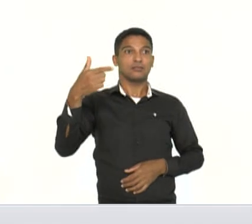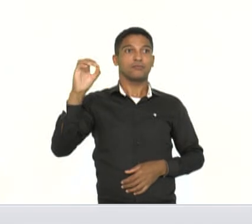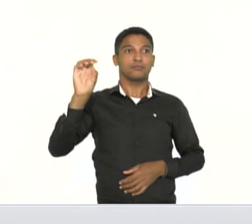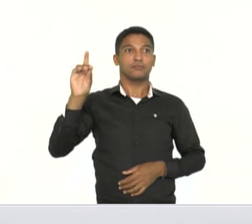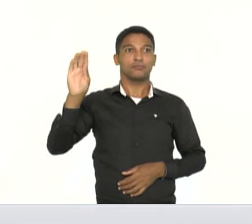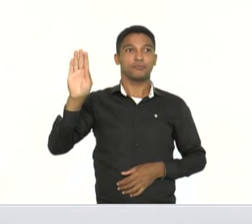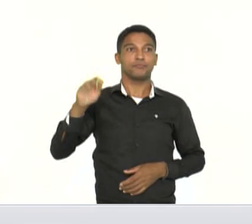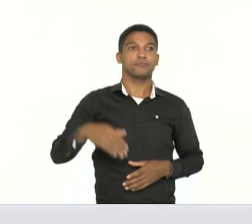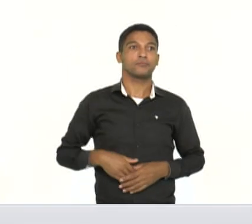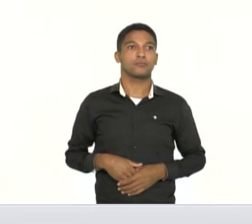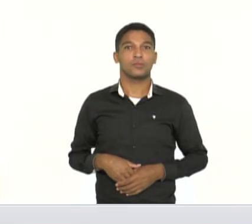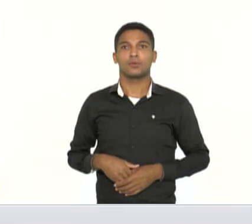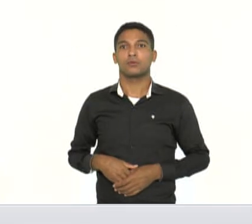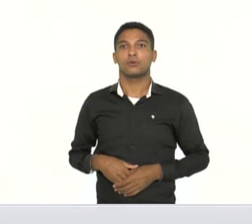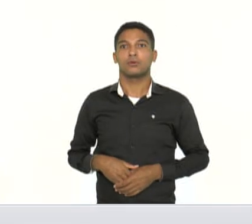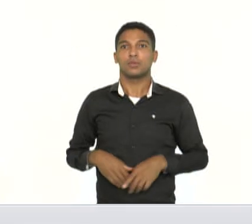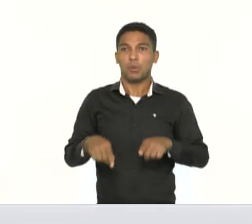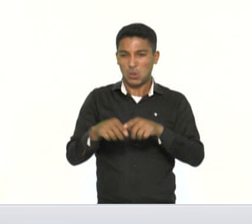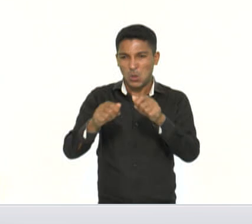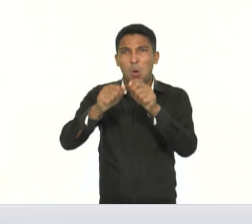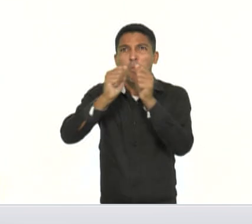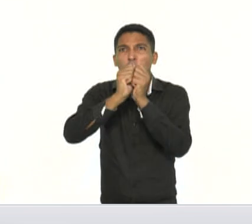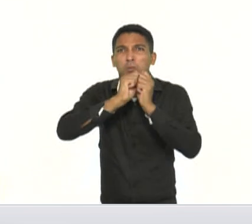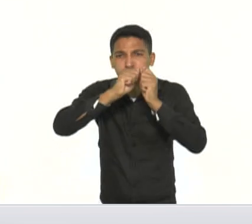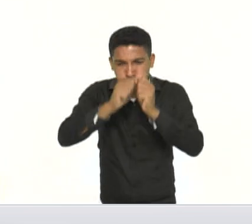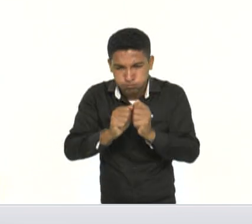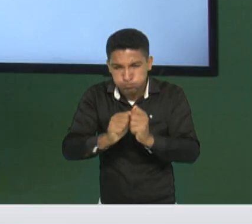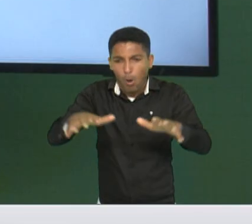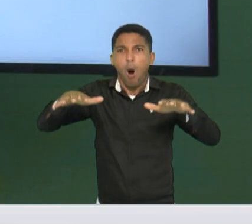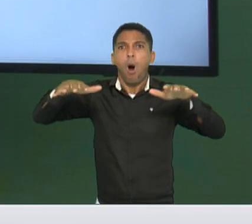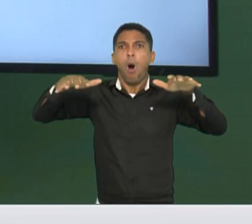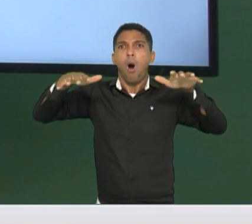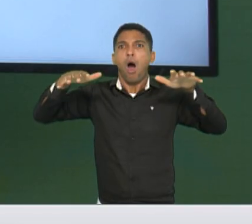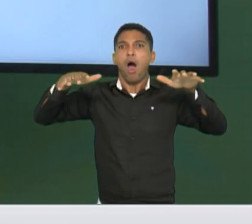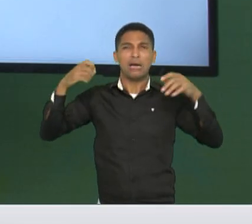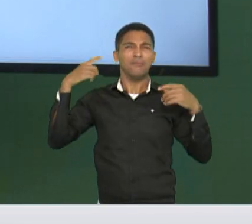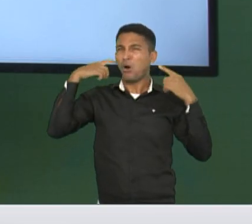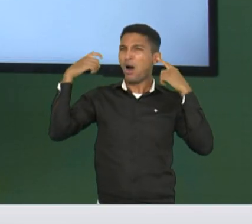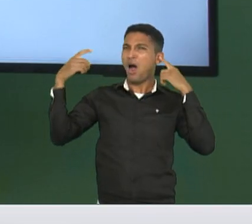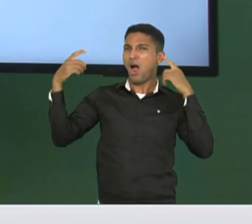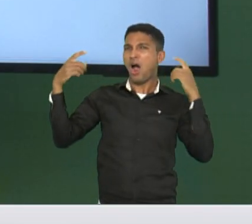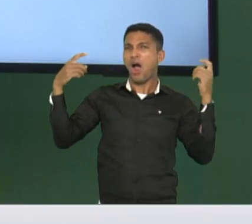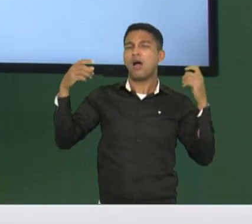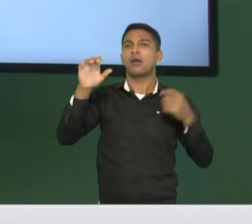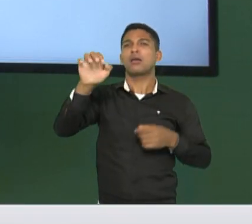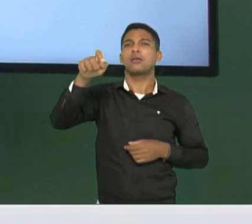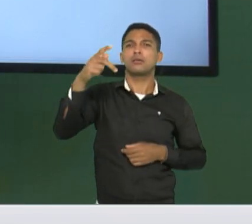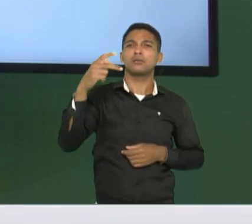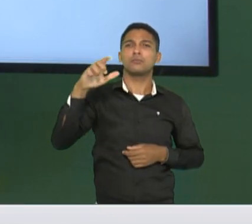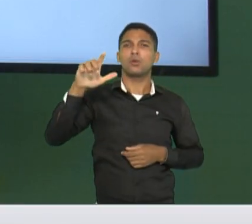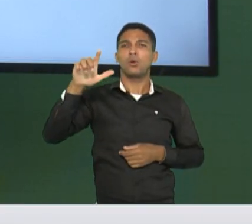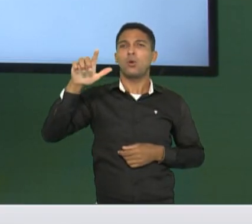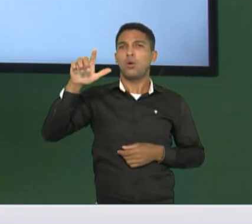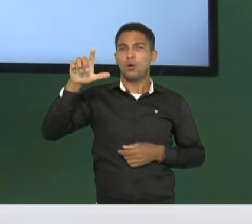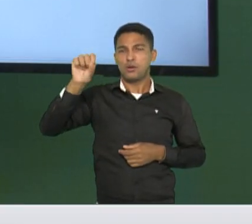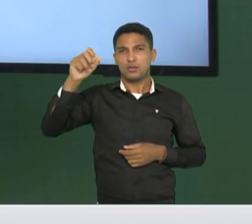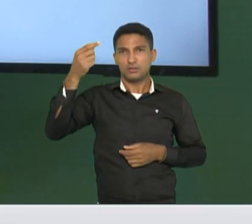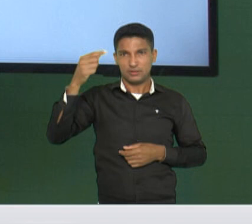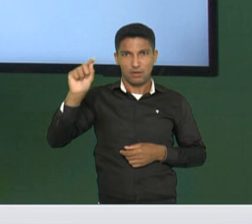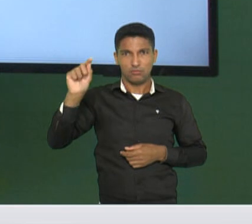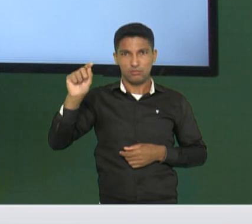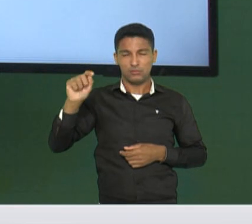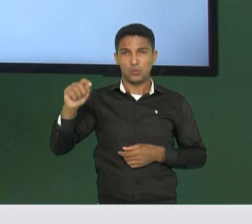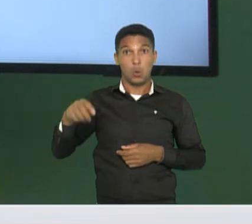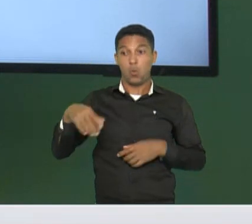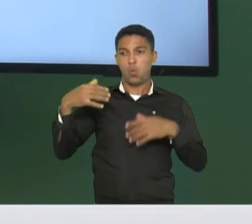tipo de onda sonora aqui que pode causar deficiência auditiva quase que instantaneamente. Então, nós